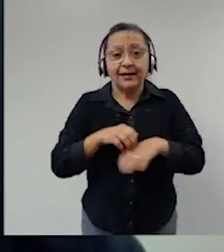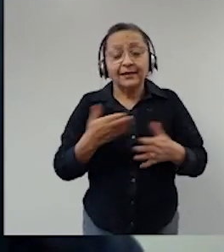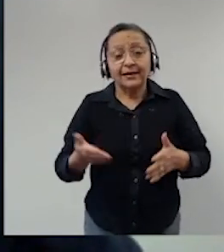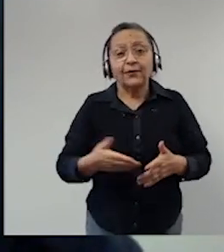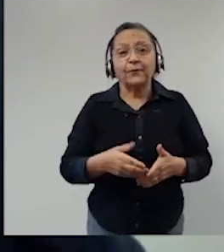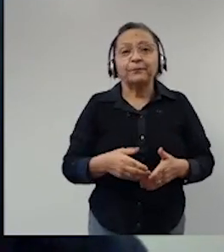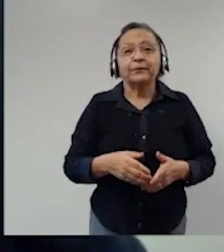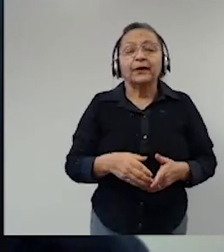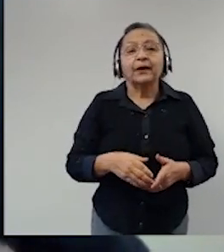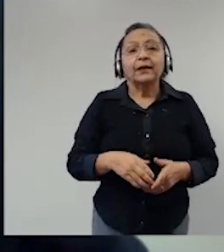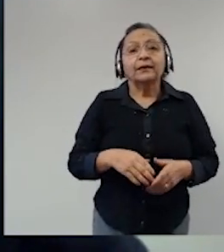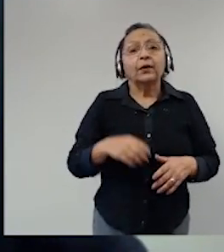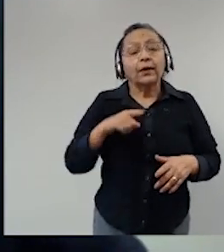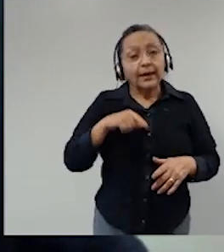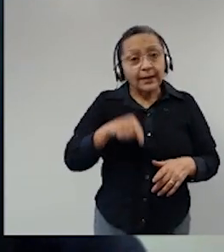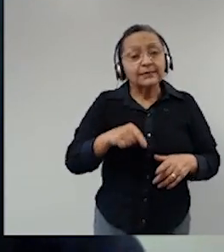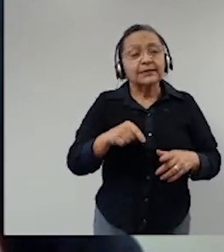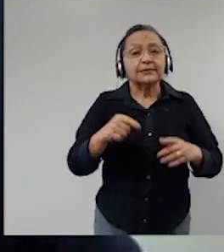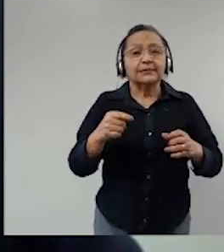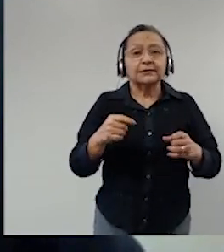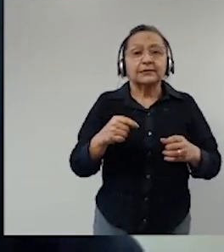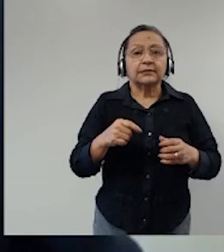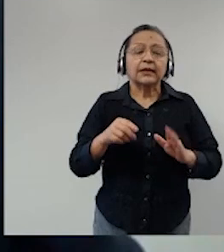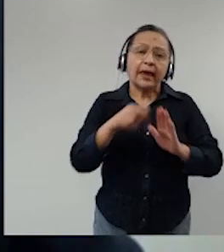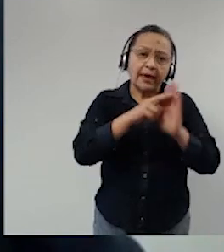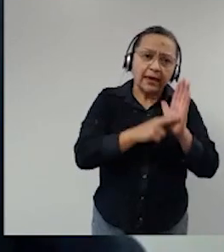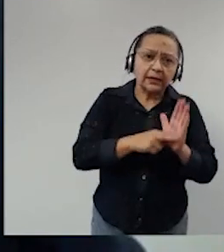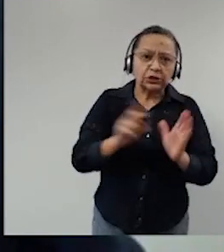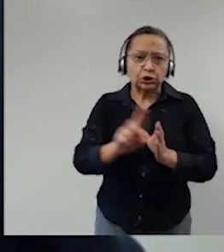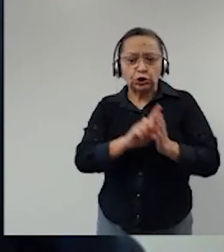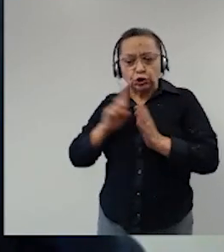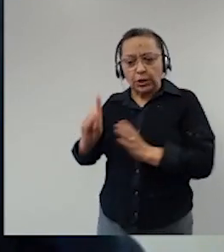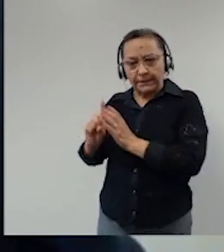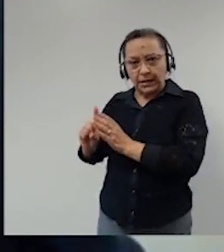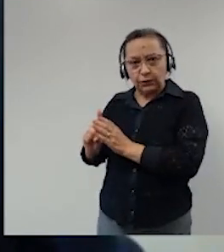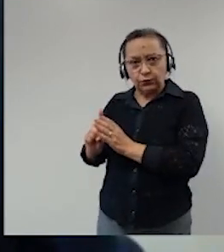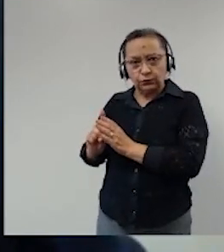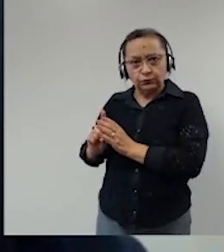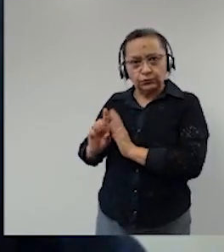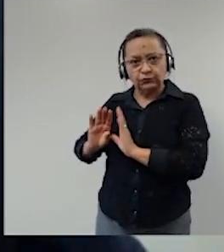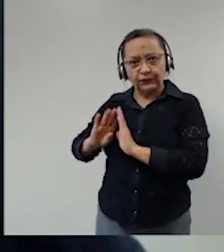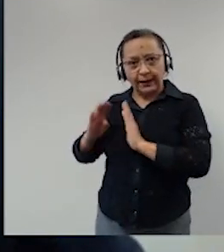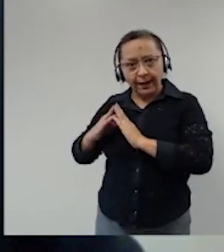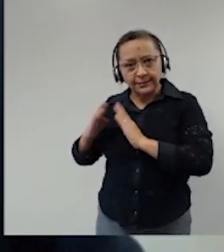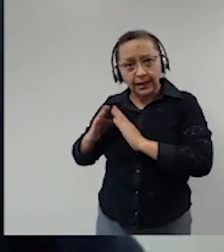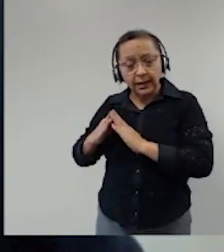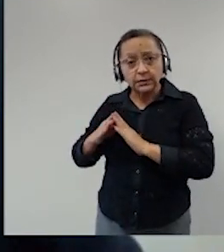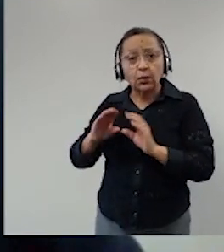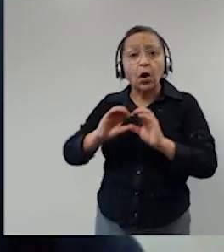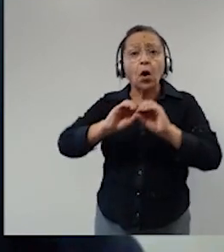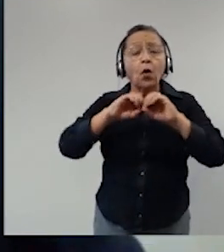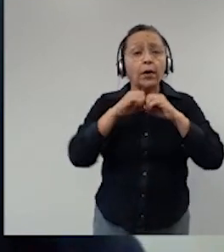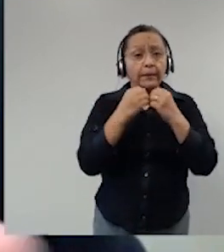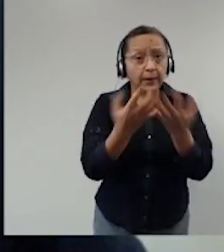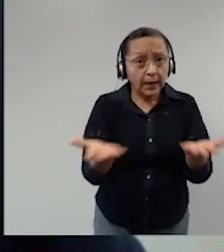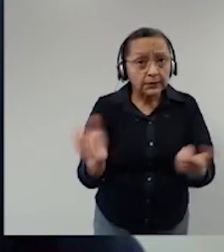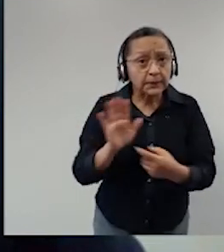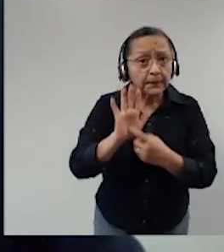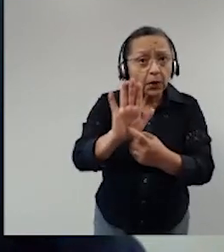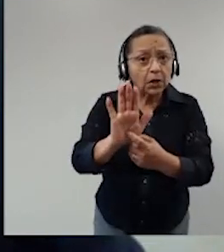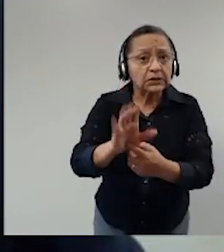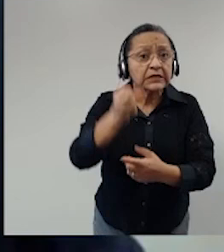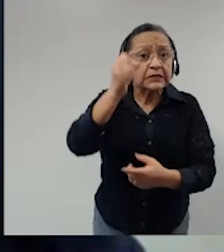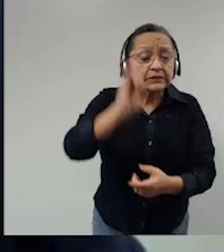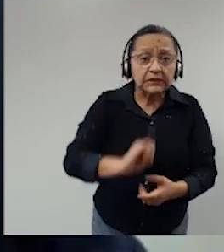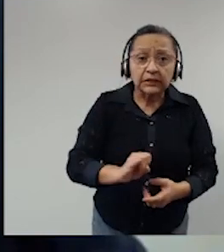determinado aspecto, quão essas medidas de isolamento social, a Organização Mundial da Saúde aponta que, enquanto não